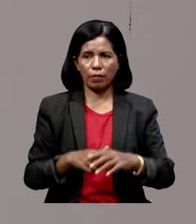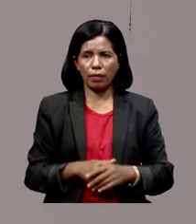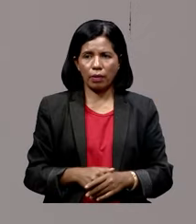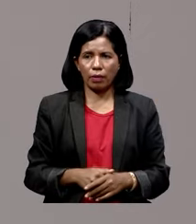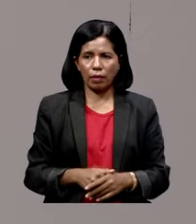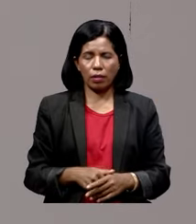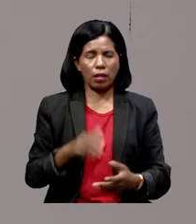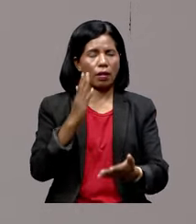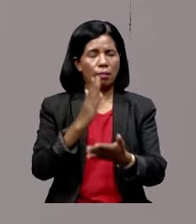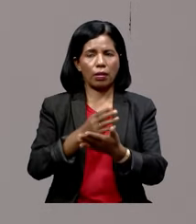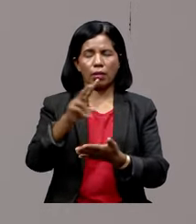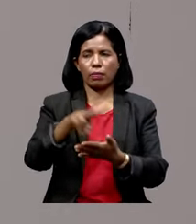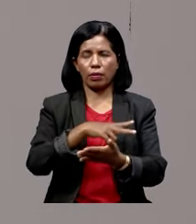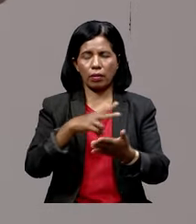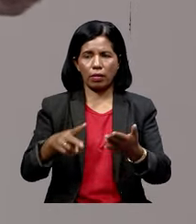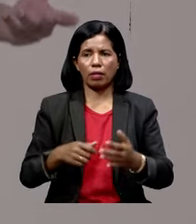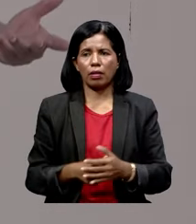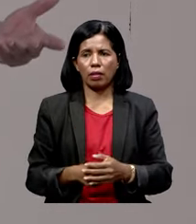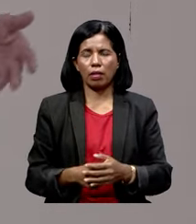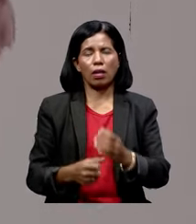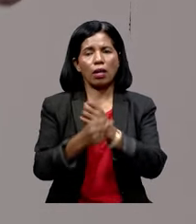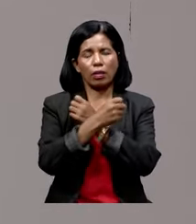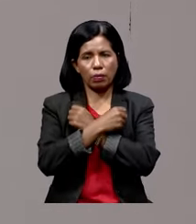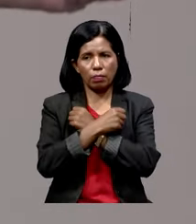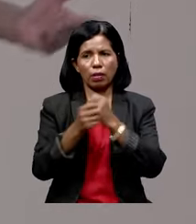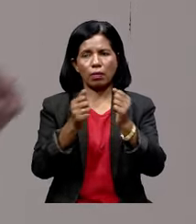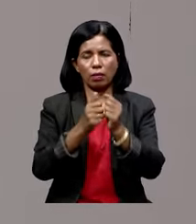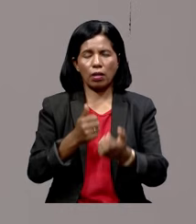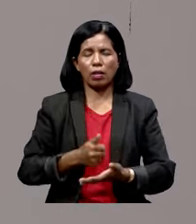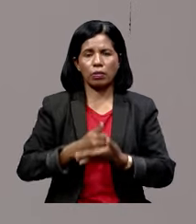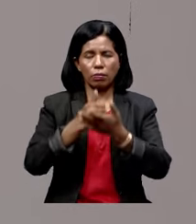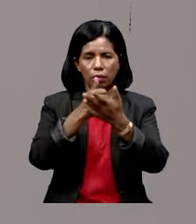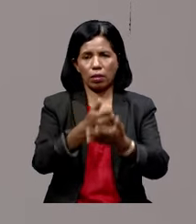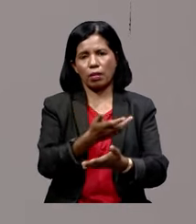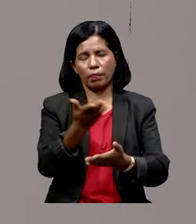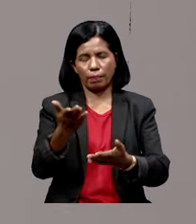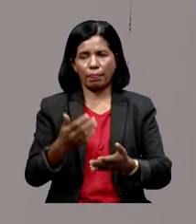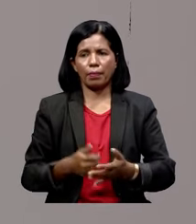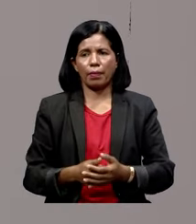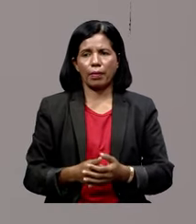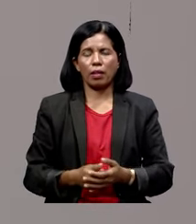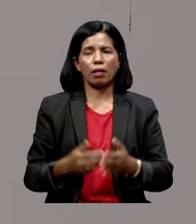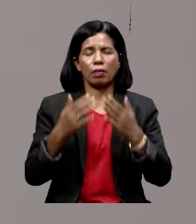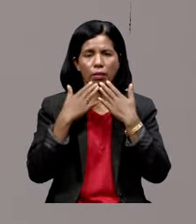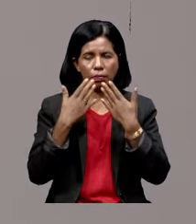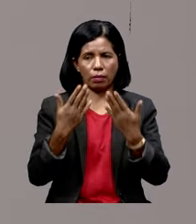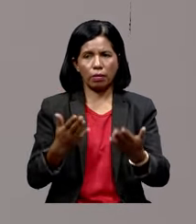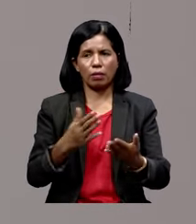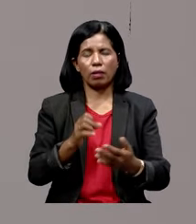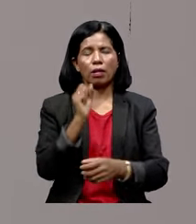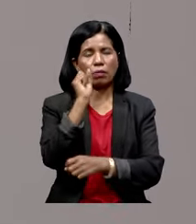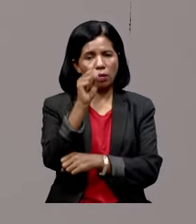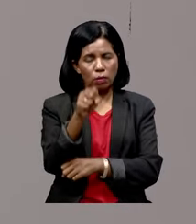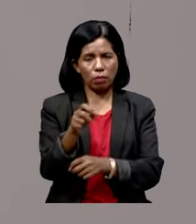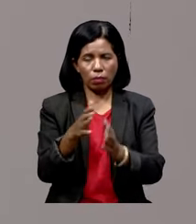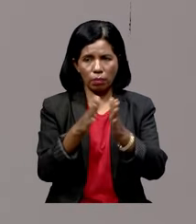evita a violência, a dormir mal o bar. Ajuda a Malubá. Magnede, o grupo pode ter